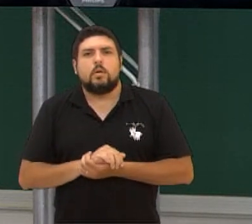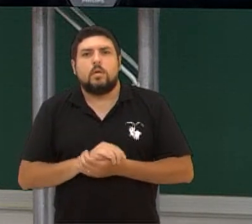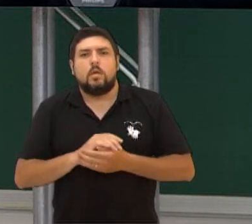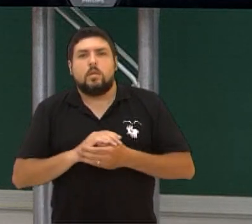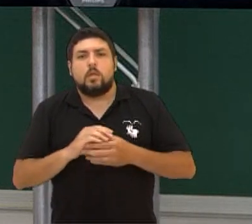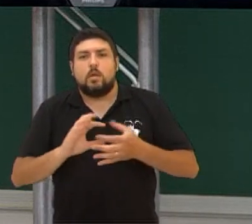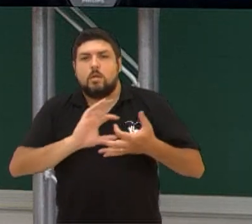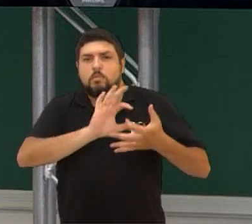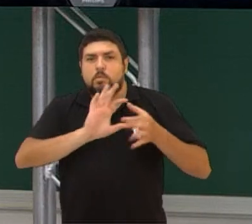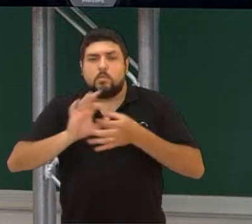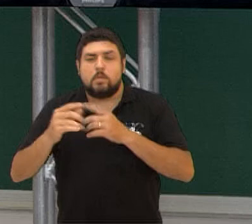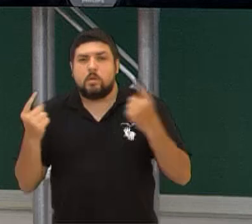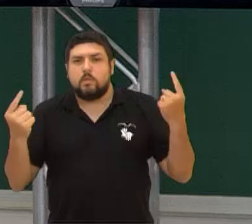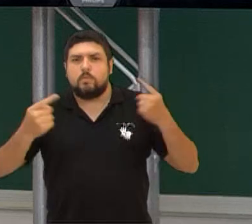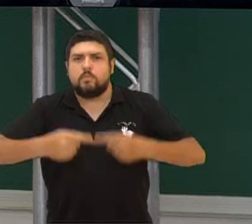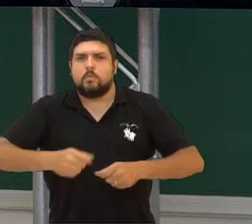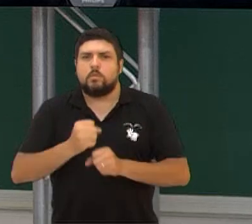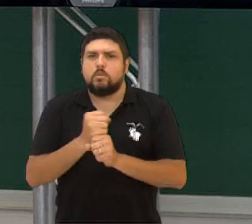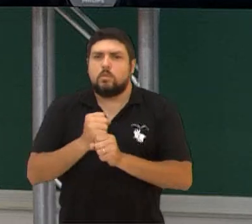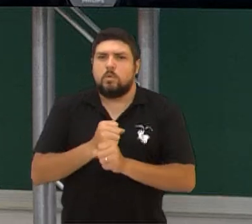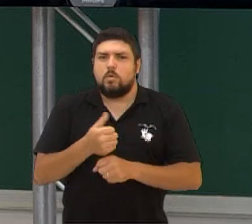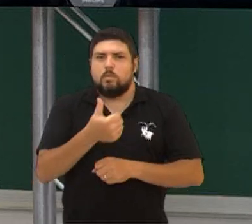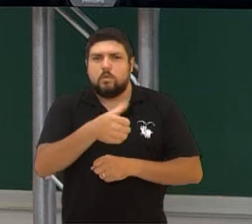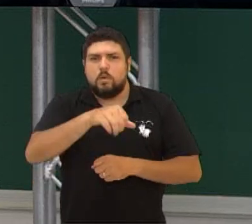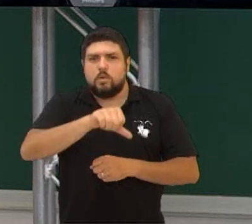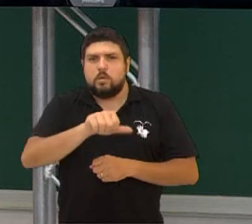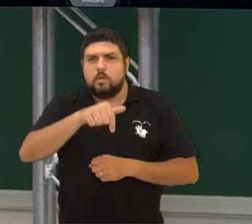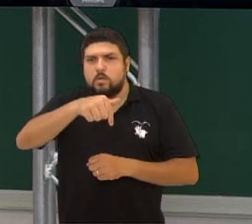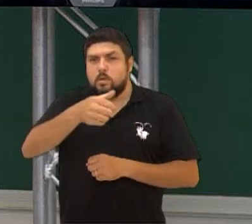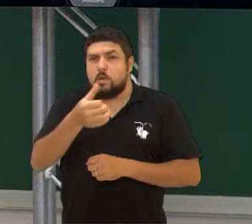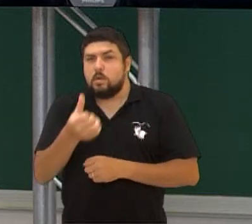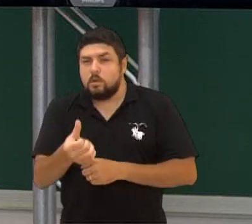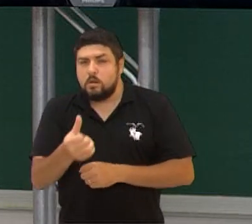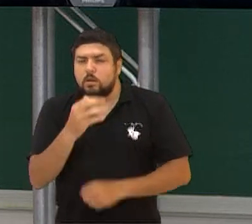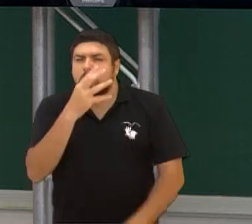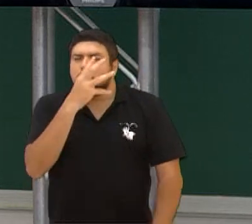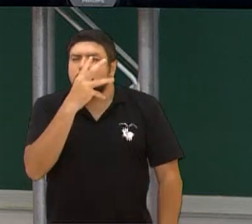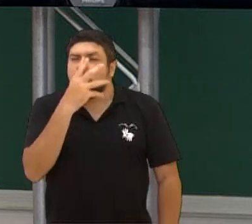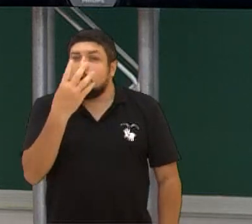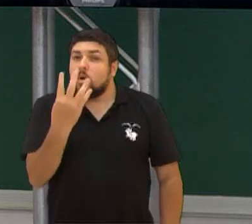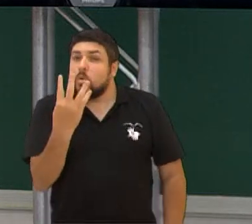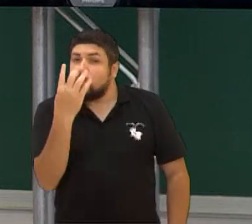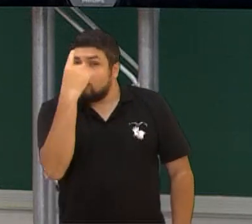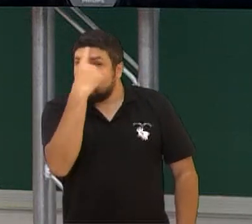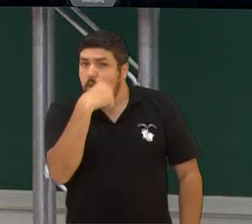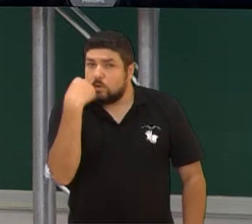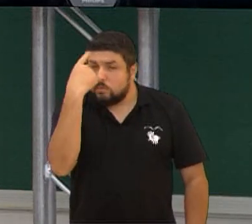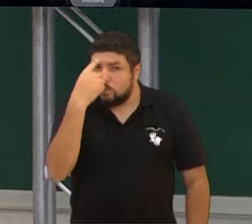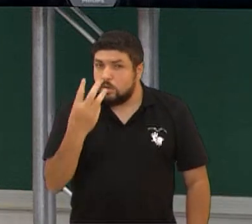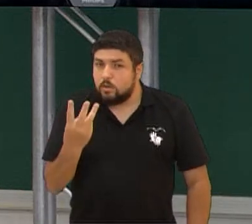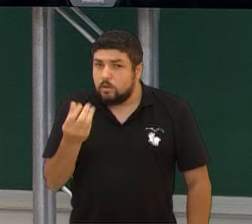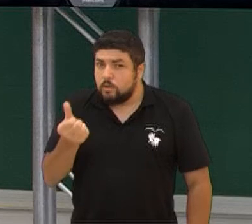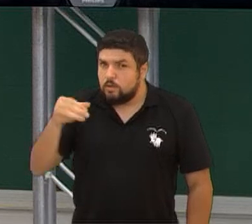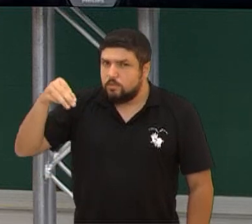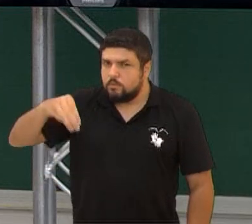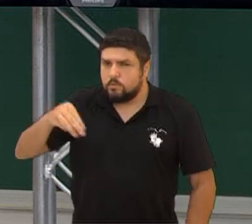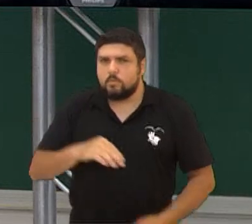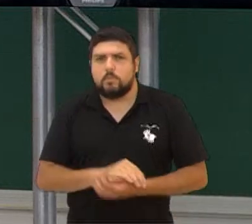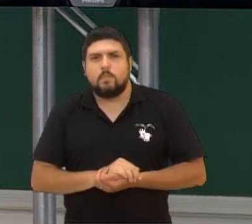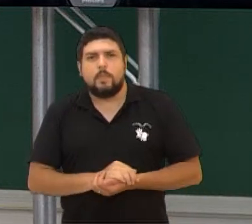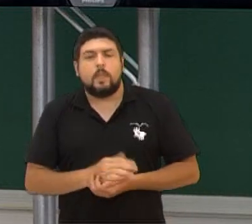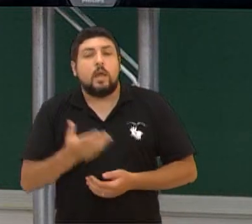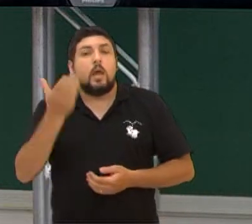de 1976. O jogo durou 4 horas e 36 minutos. Lembrando que nessa época,